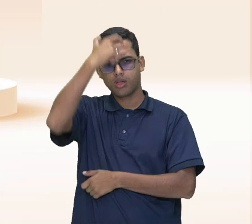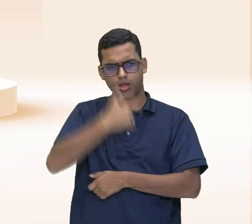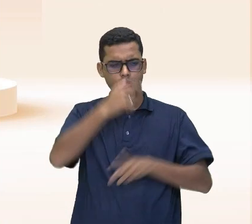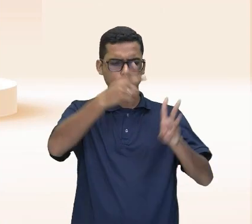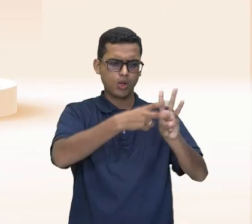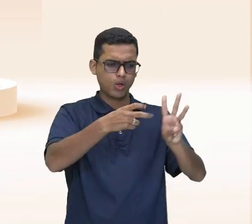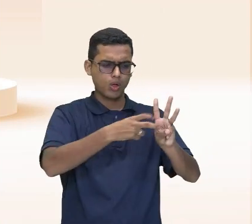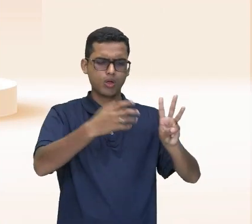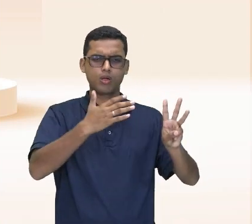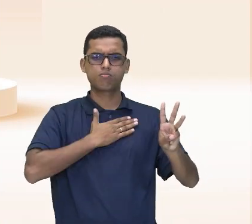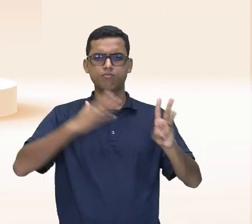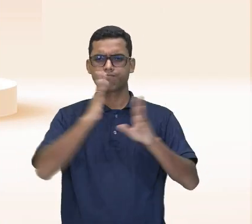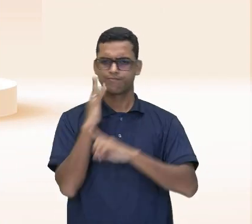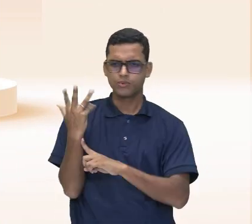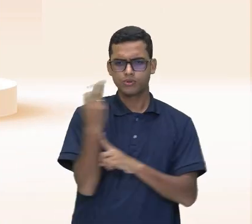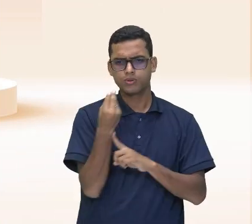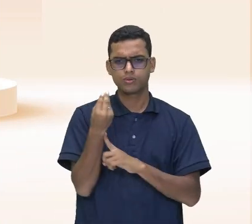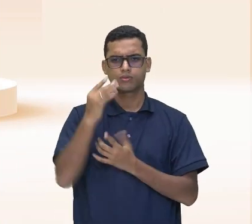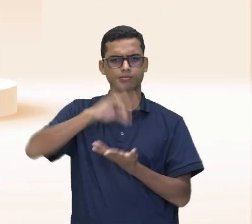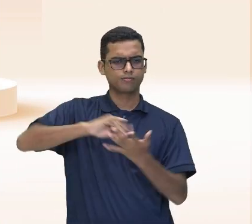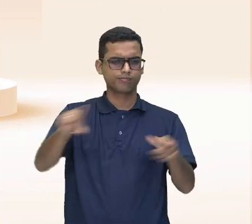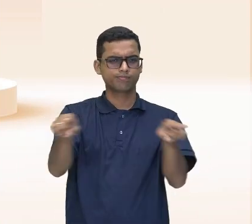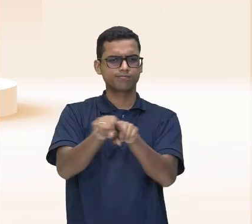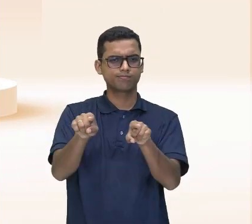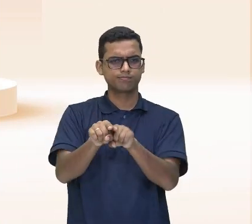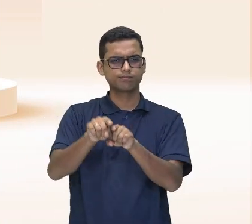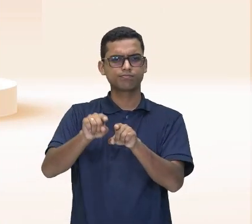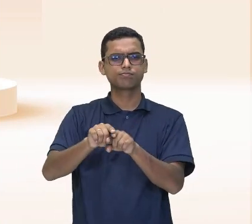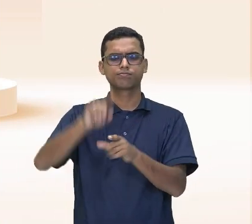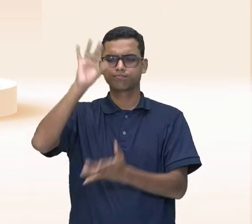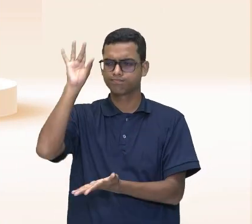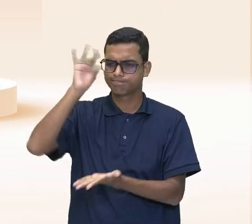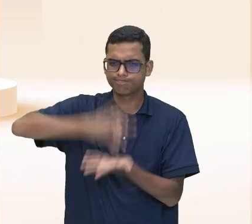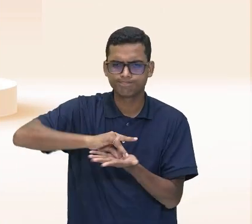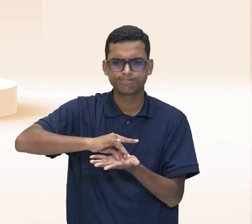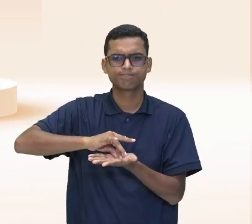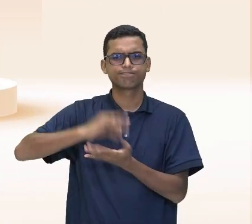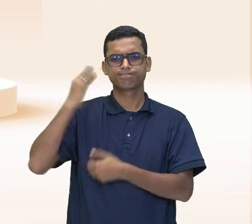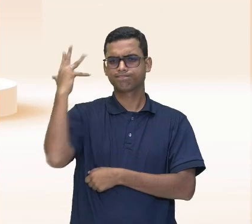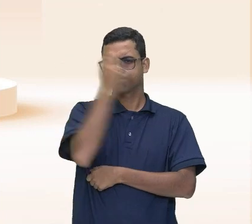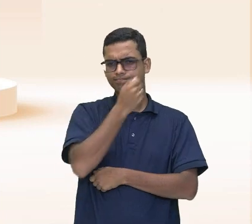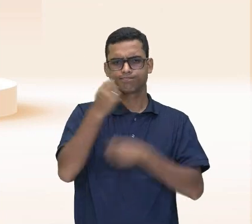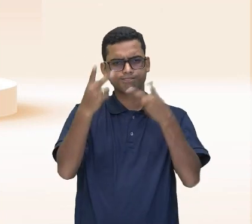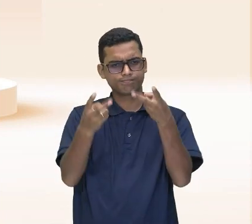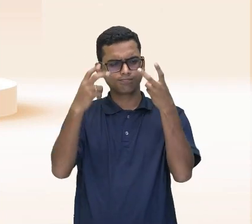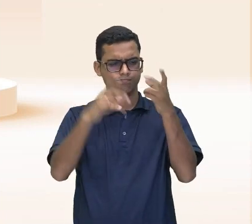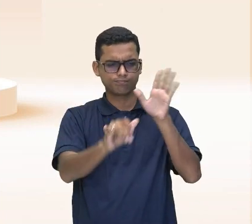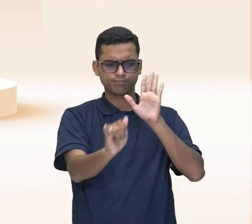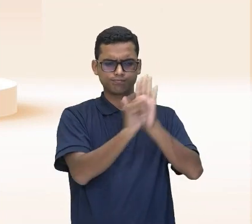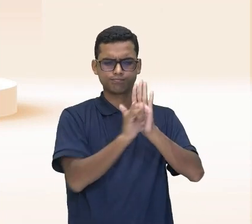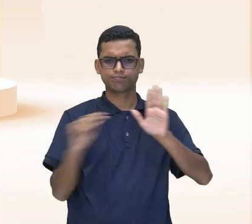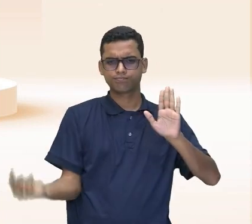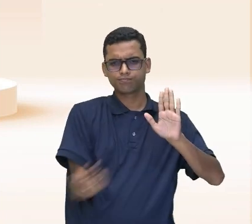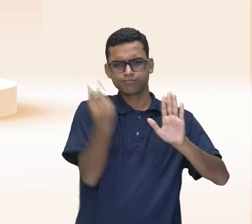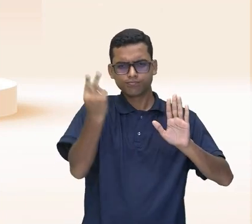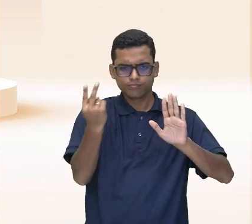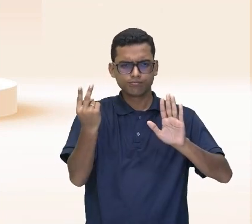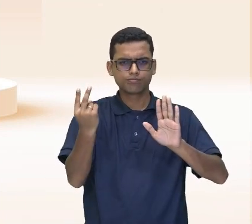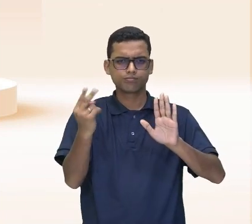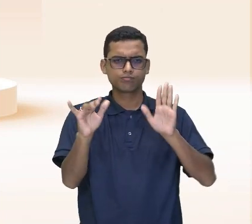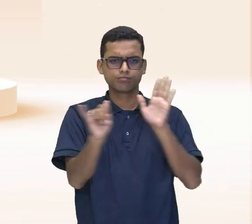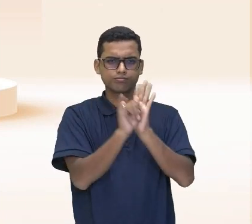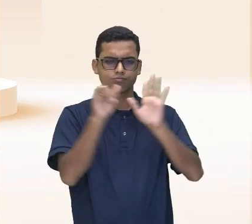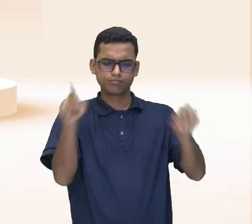uma afirmação, né? Isso que é muito bonito de ver. É ter essa identidade, essa identificação com a sua